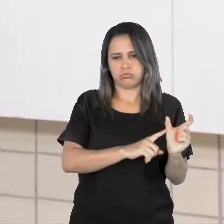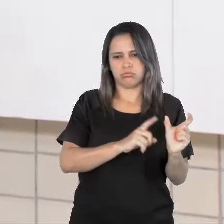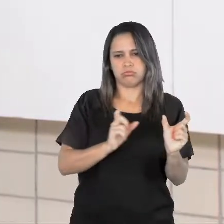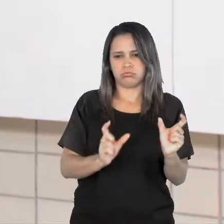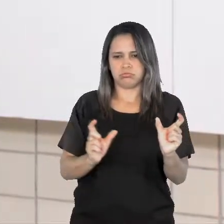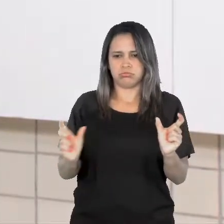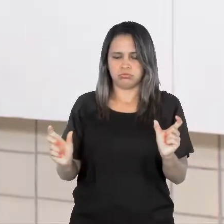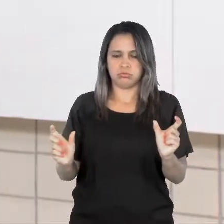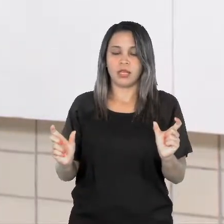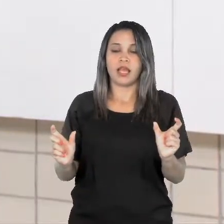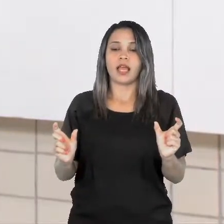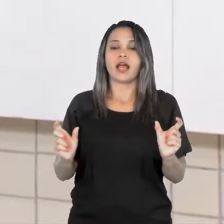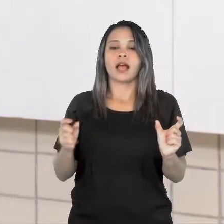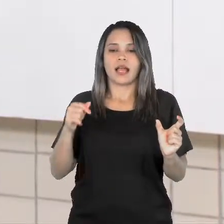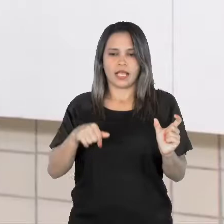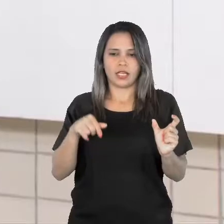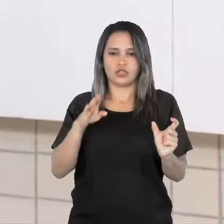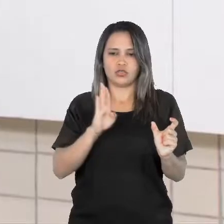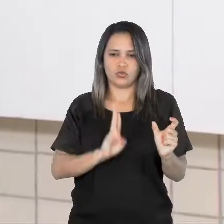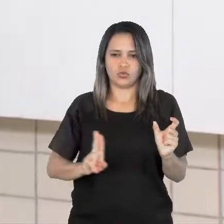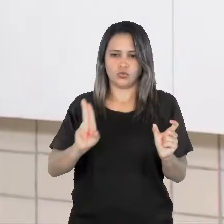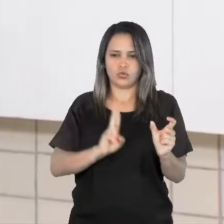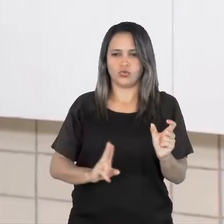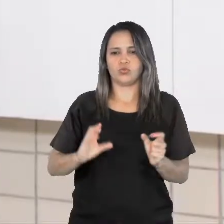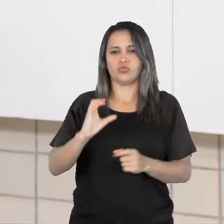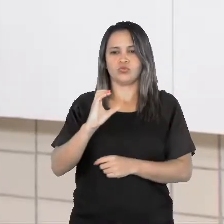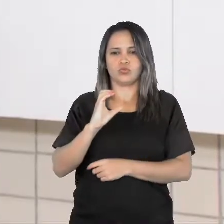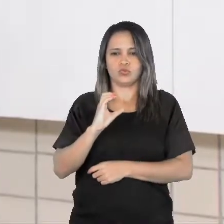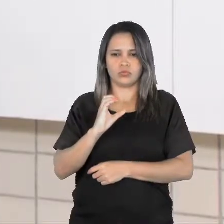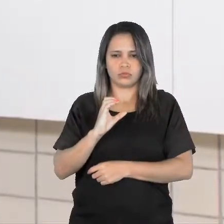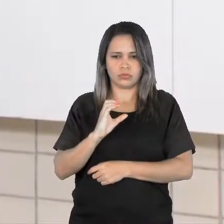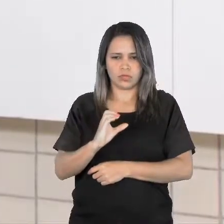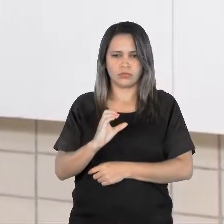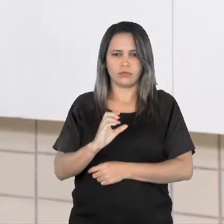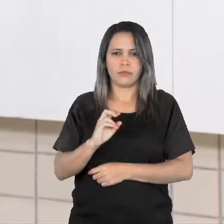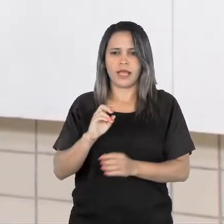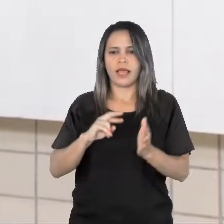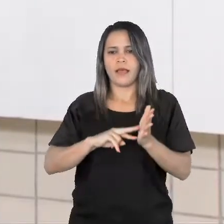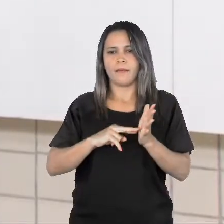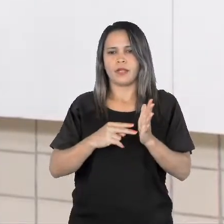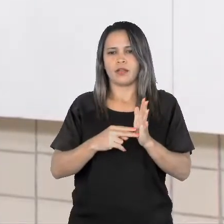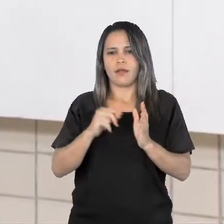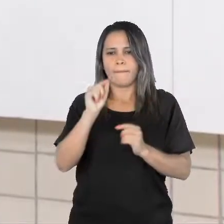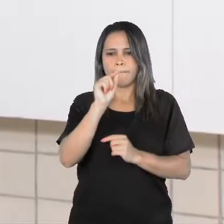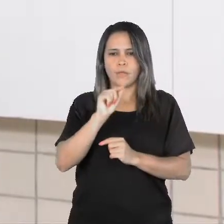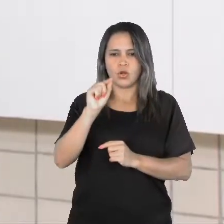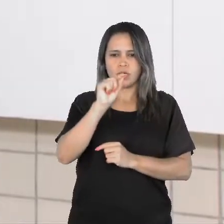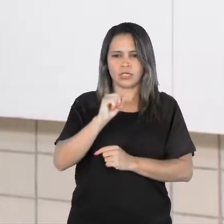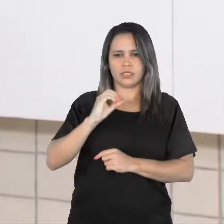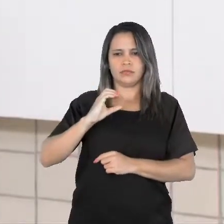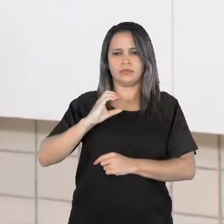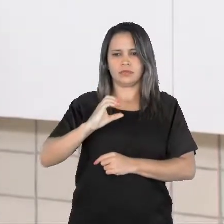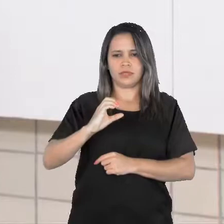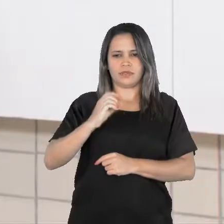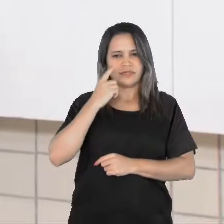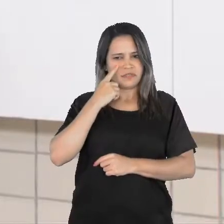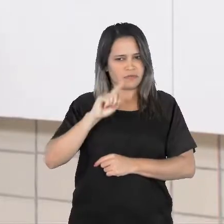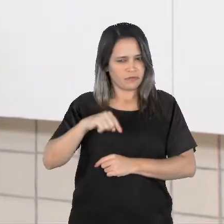Fahrenheit. Aqui a gente usa o grau Celsius, tá? Que é representado por uma bolinha e a letrinha C. Você vai ver